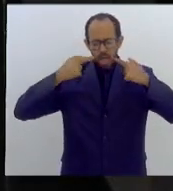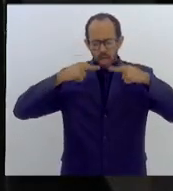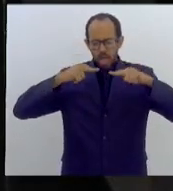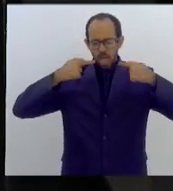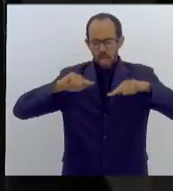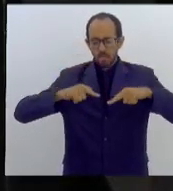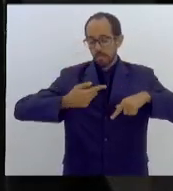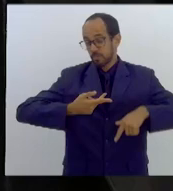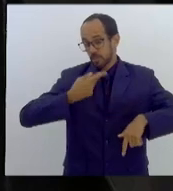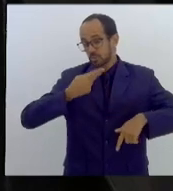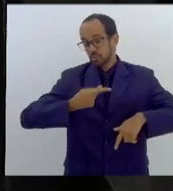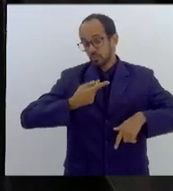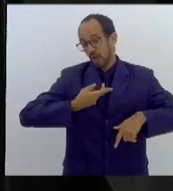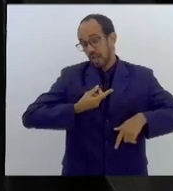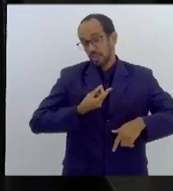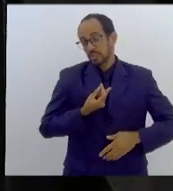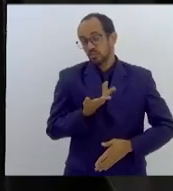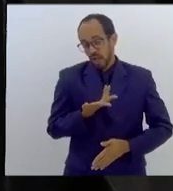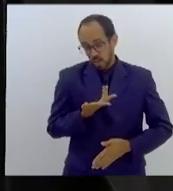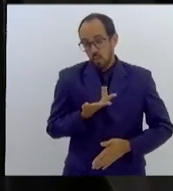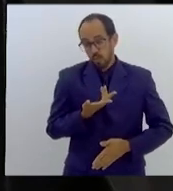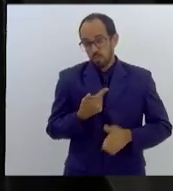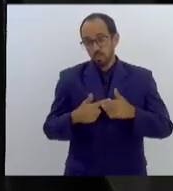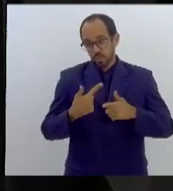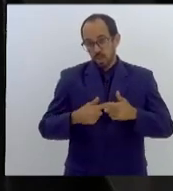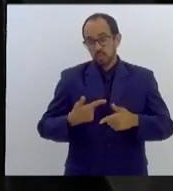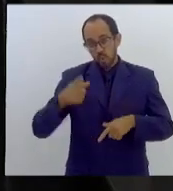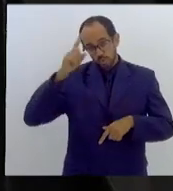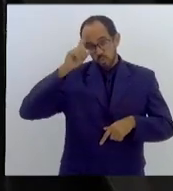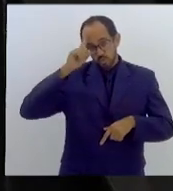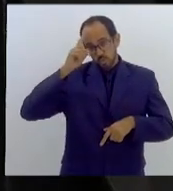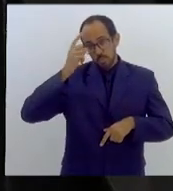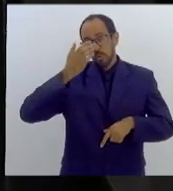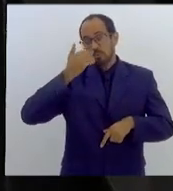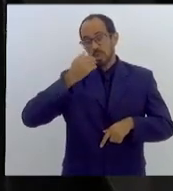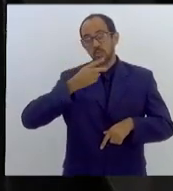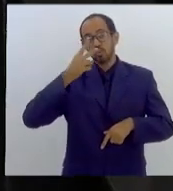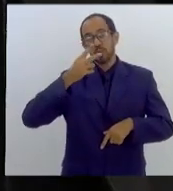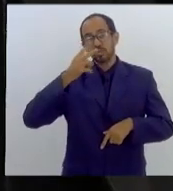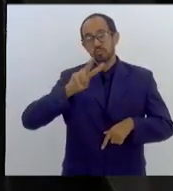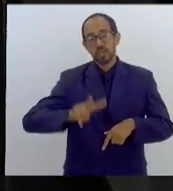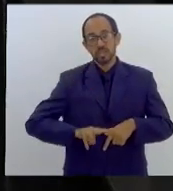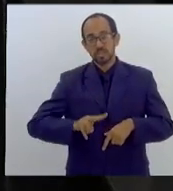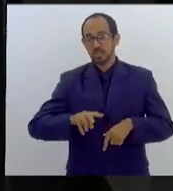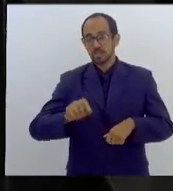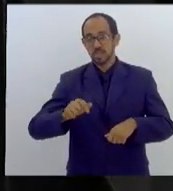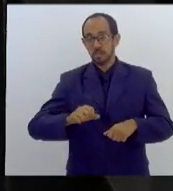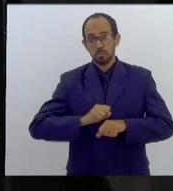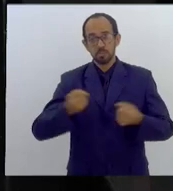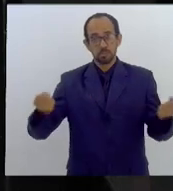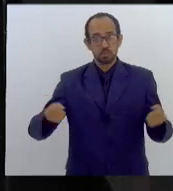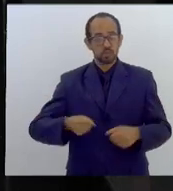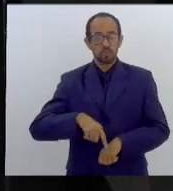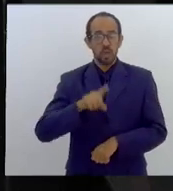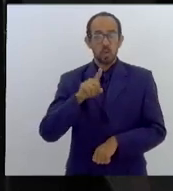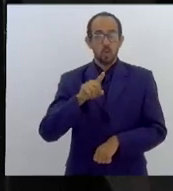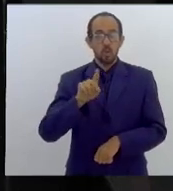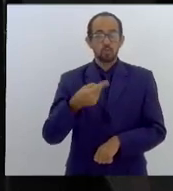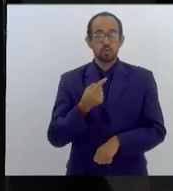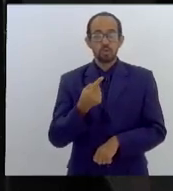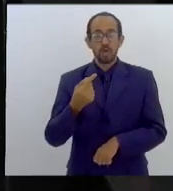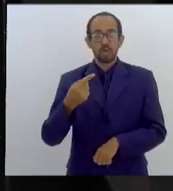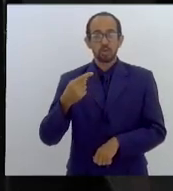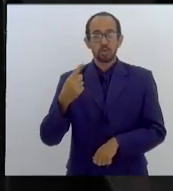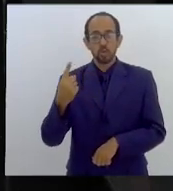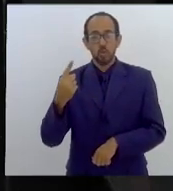per capita, de modo que duas refeições por dia na escola não se representem apenas o investimento de R$1,12. Se juntar o café da